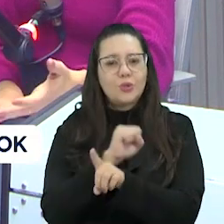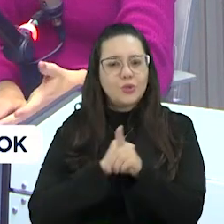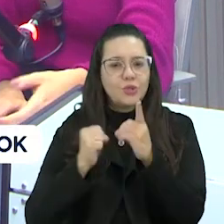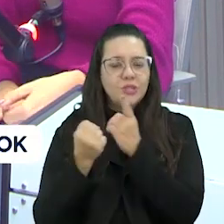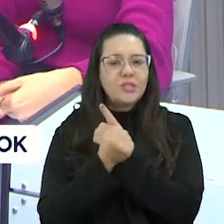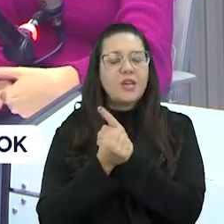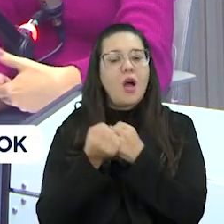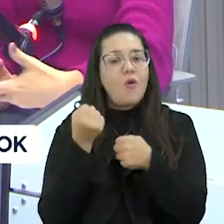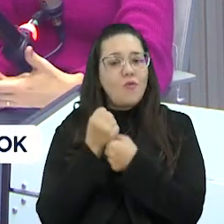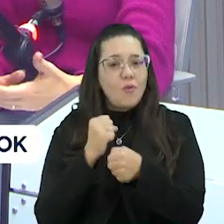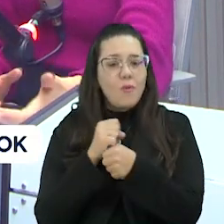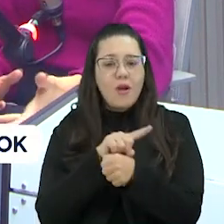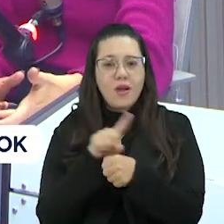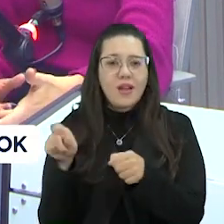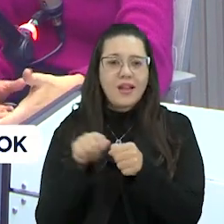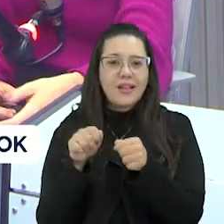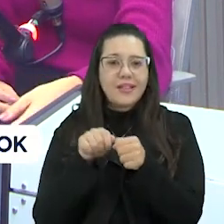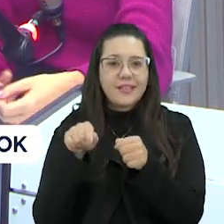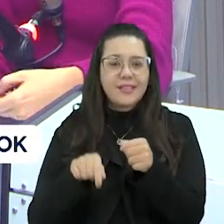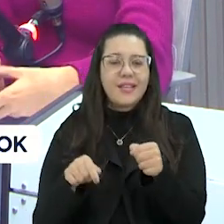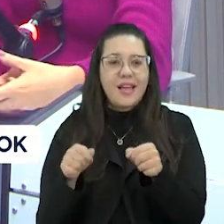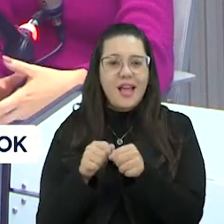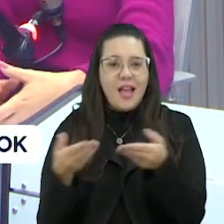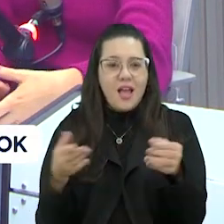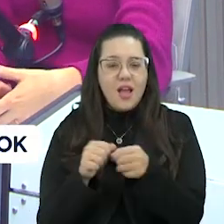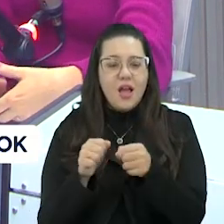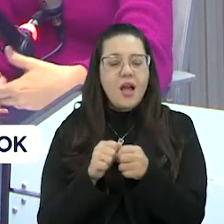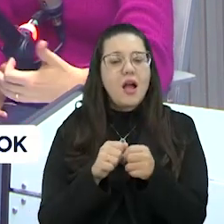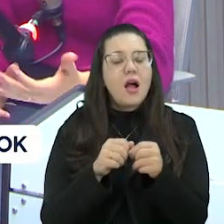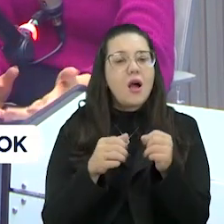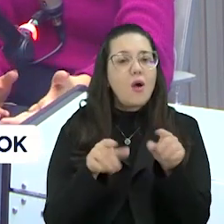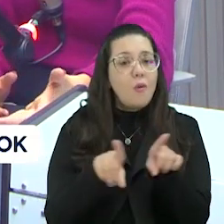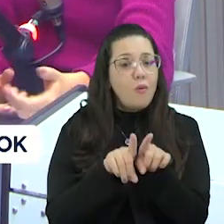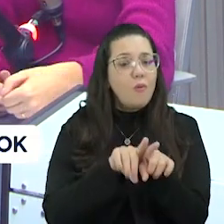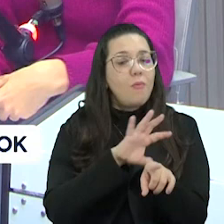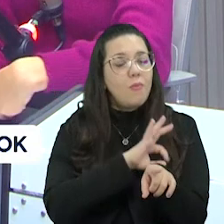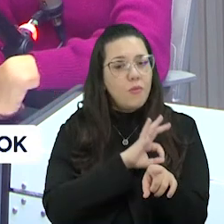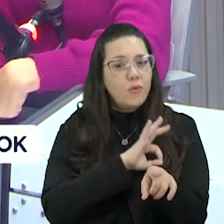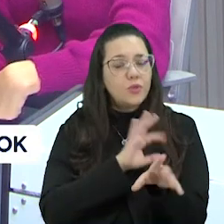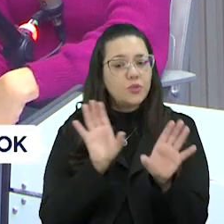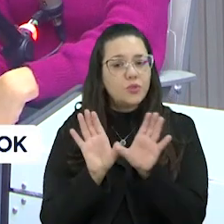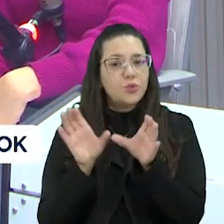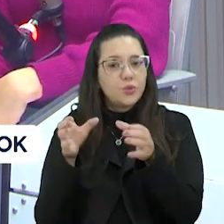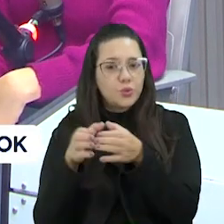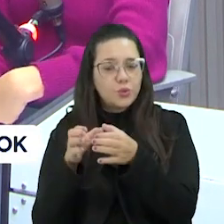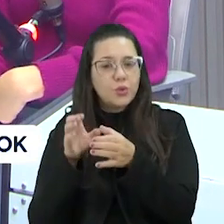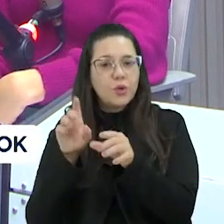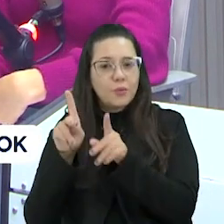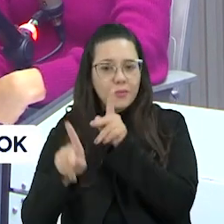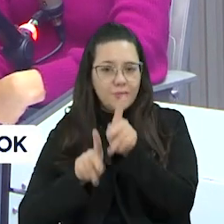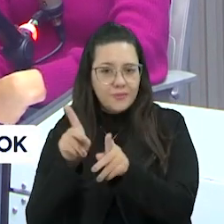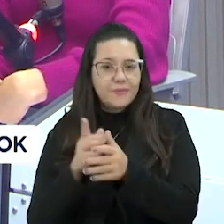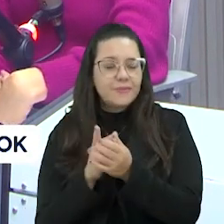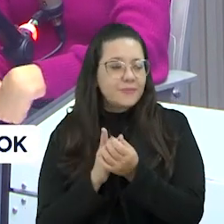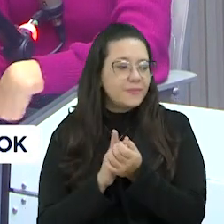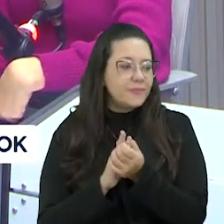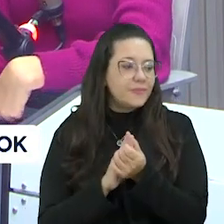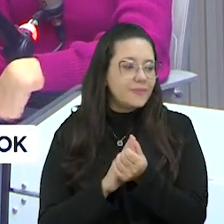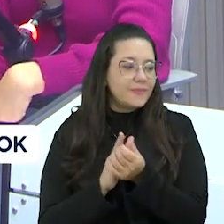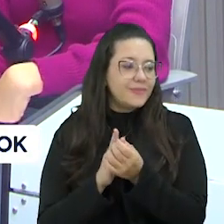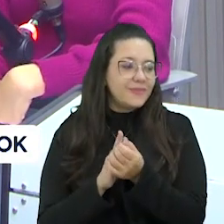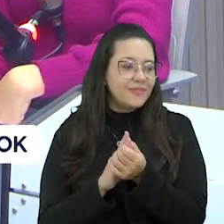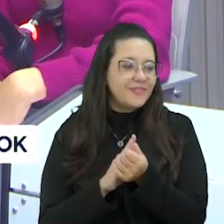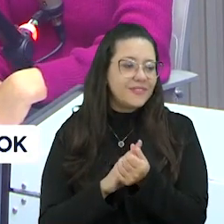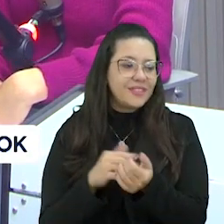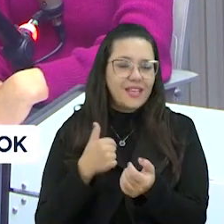Votuporanga, da região, para esse estreitamento de laços entre a Polícia Militar e a comunidade também. Sim, agradeço a todos, né? Espero